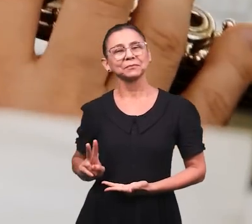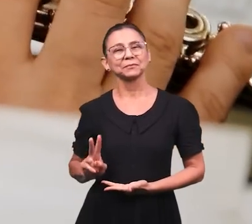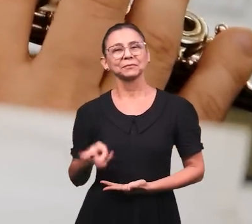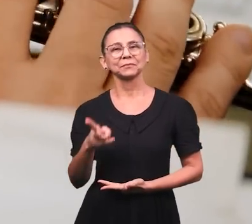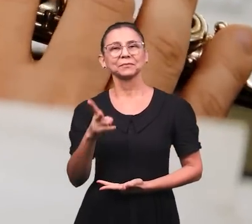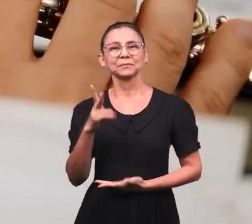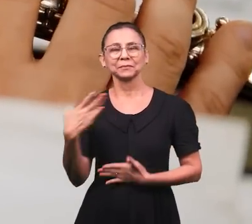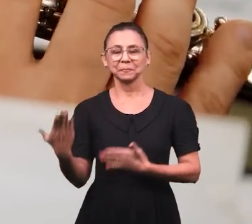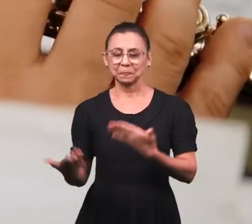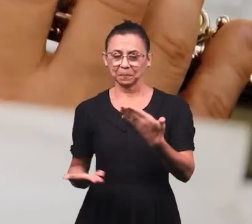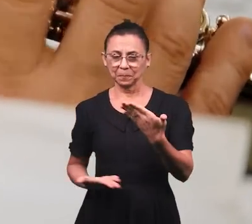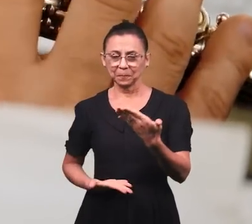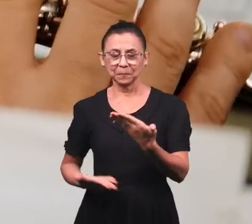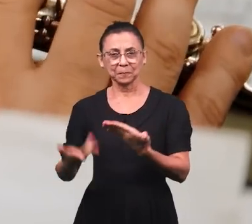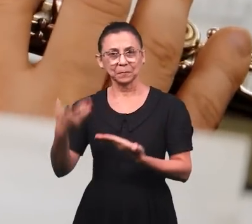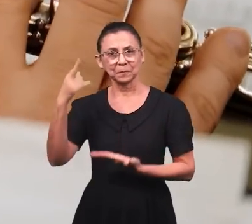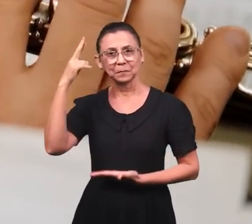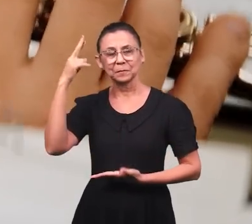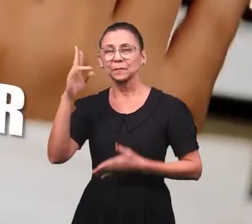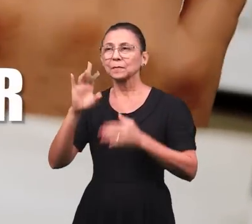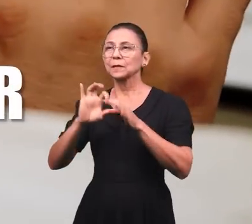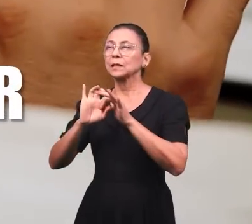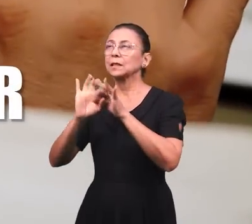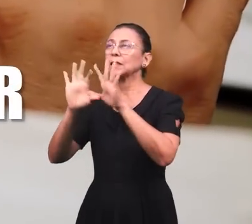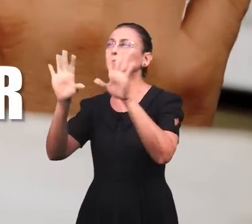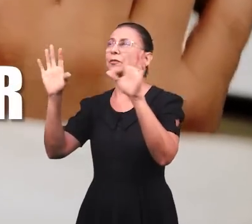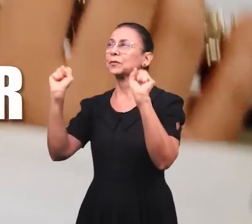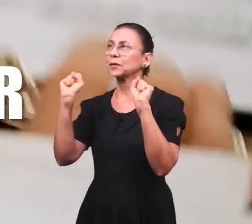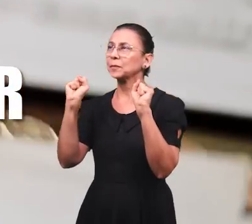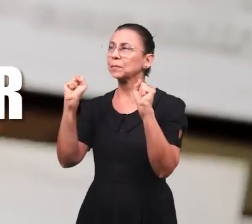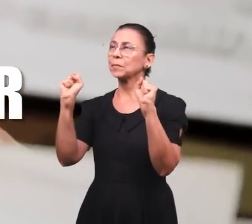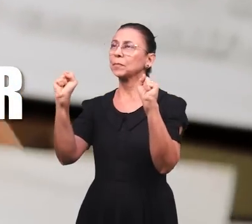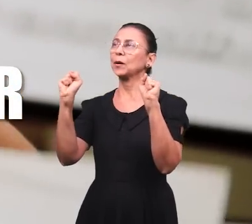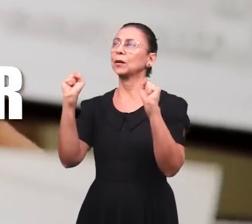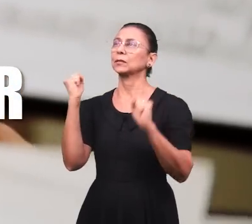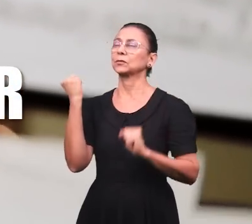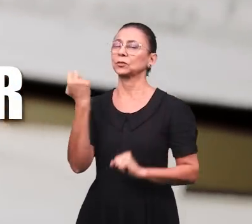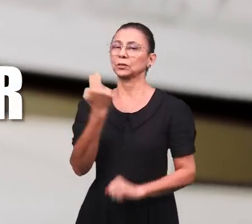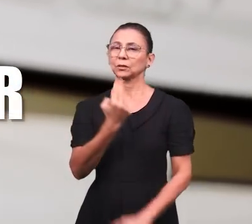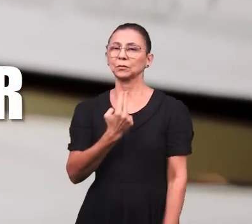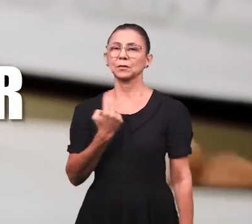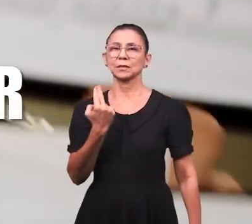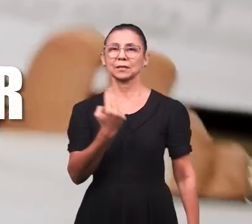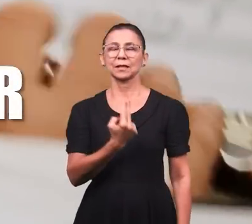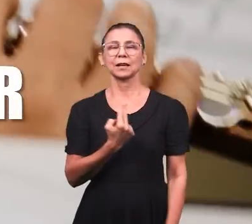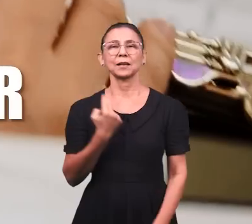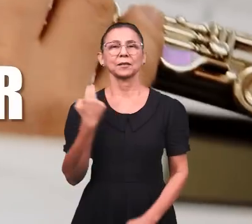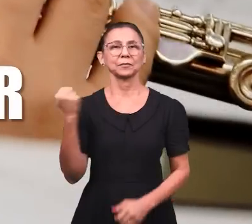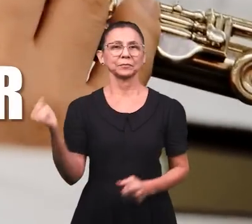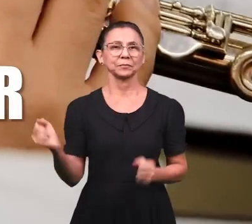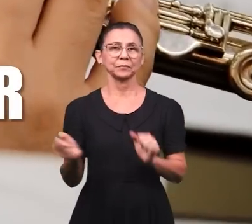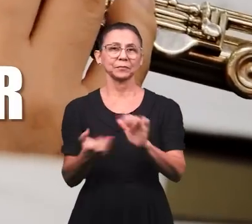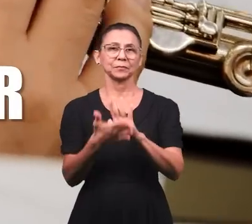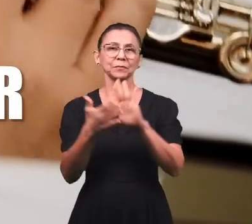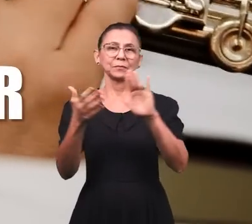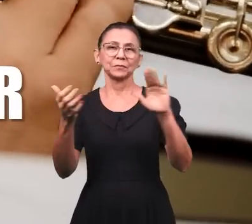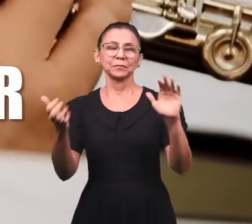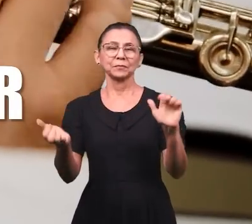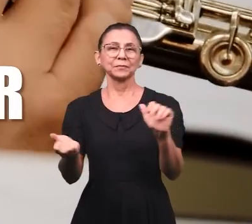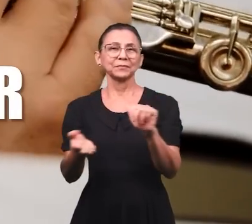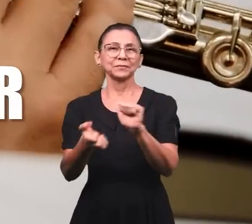para te servir, conforme te aprouver em